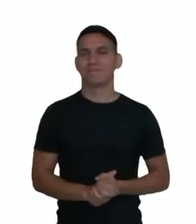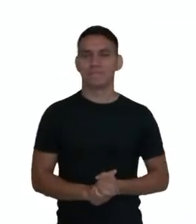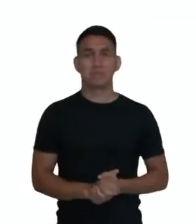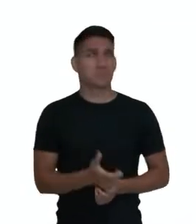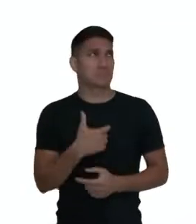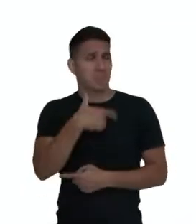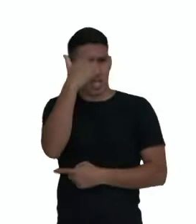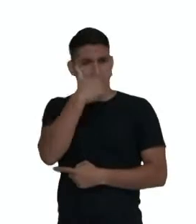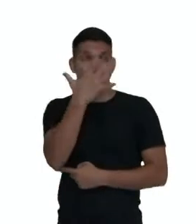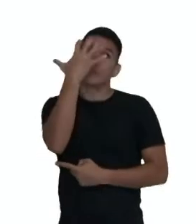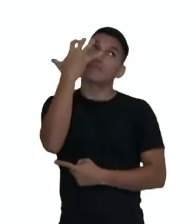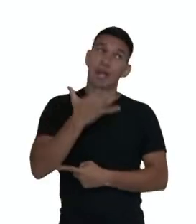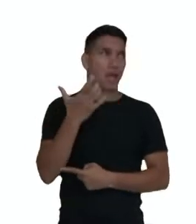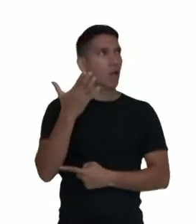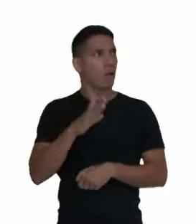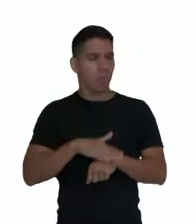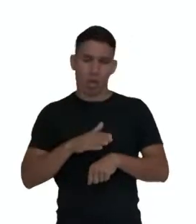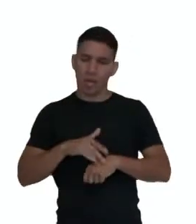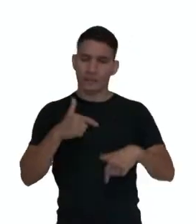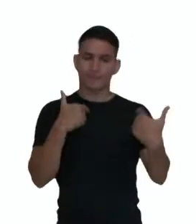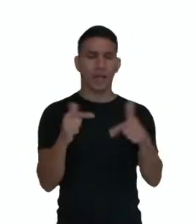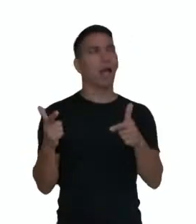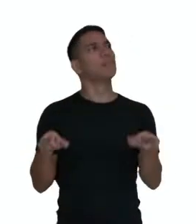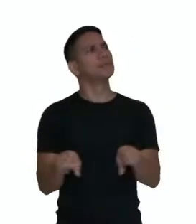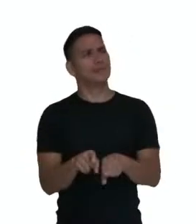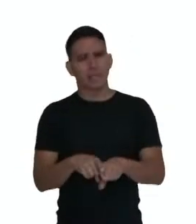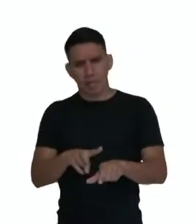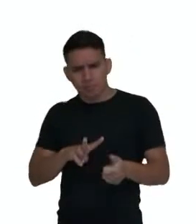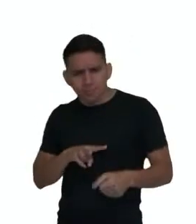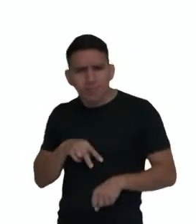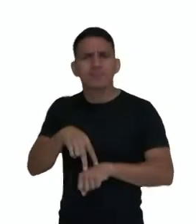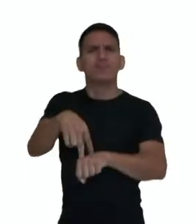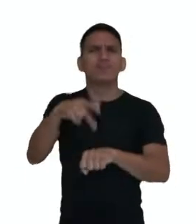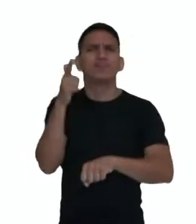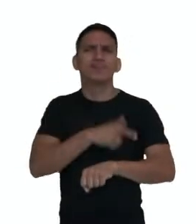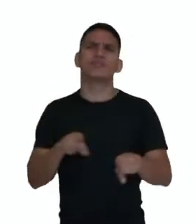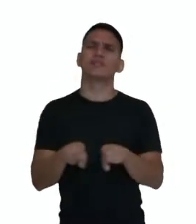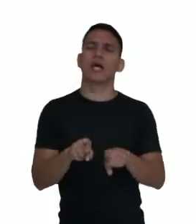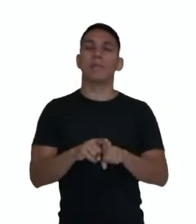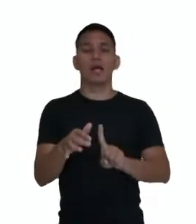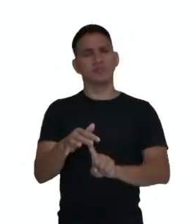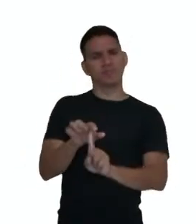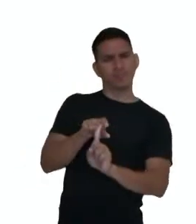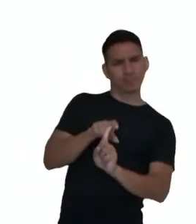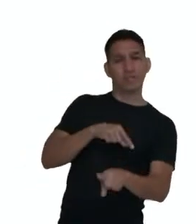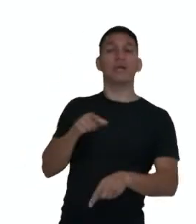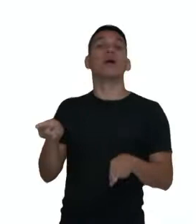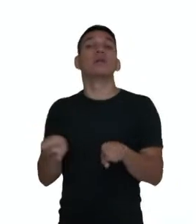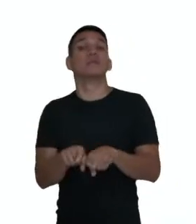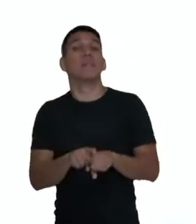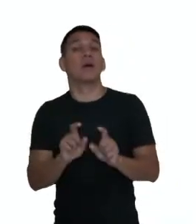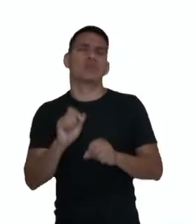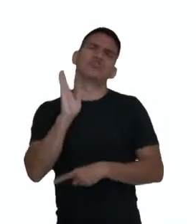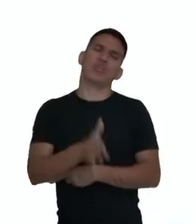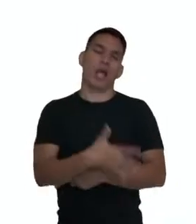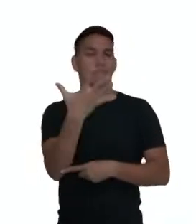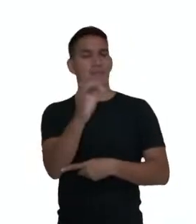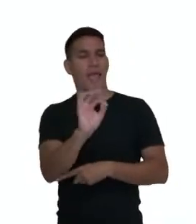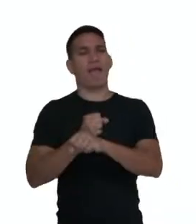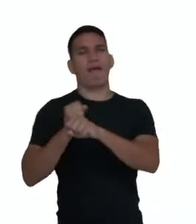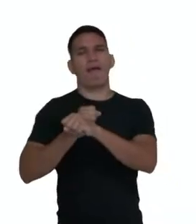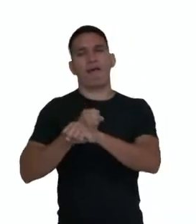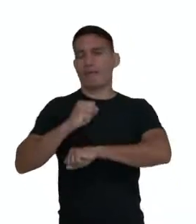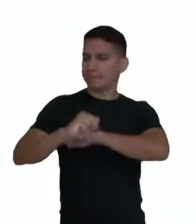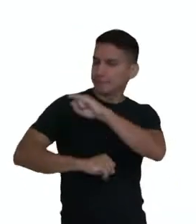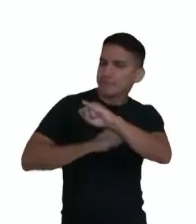Sou muito séria com o meu trabalho, muito persistente e resiliente. Afinal, estou há 10 anos na